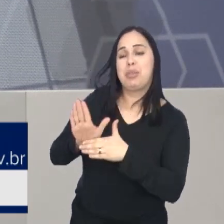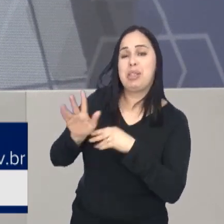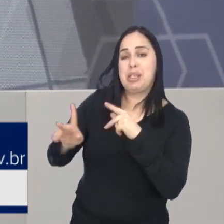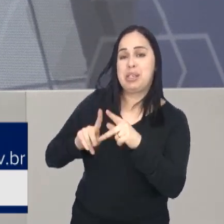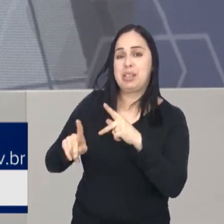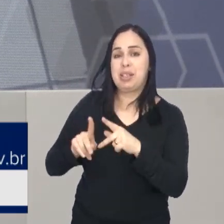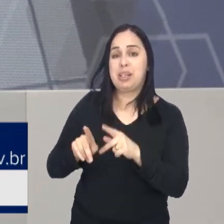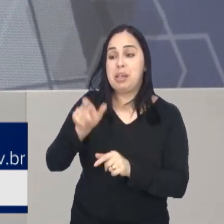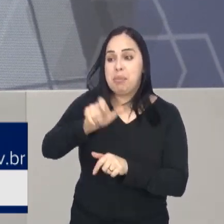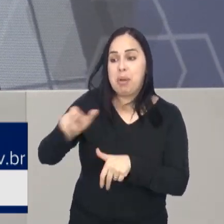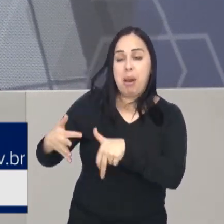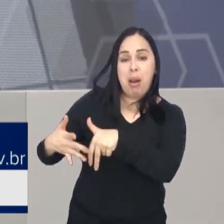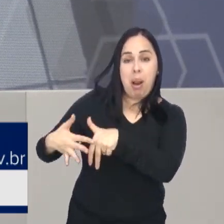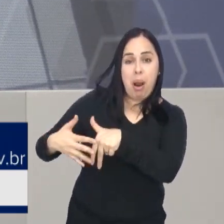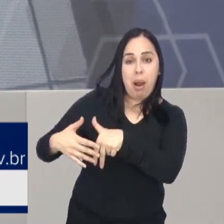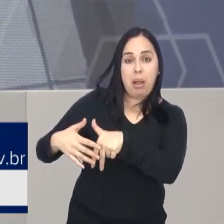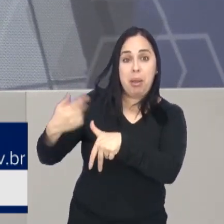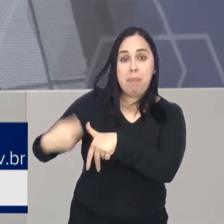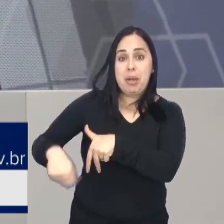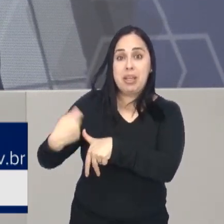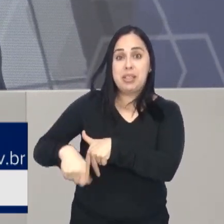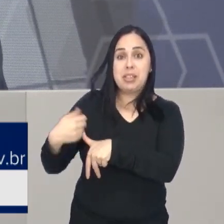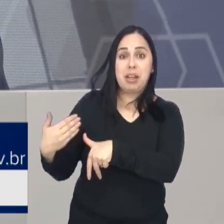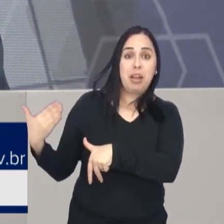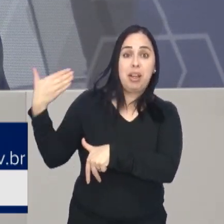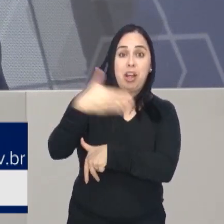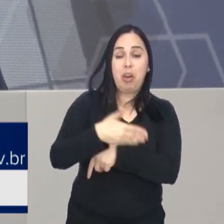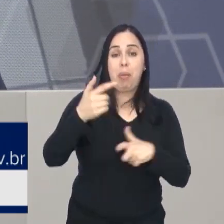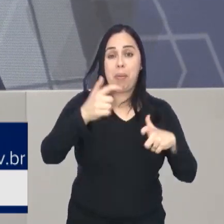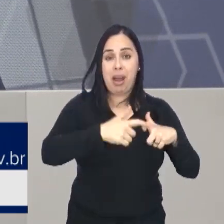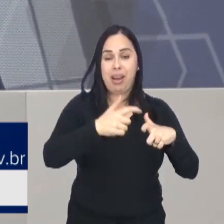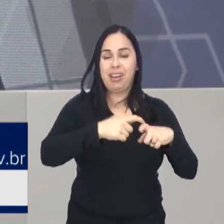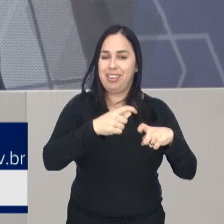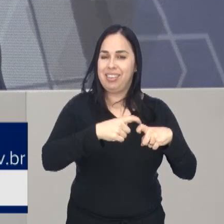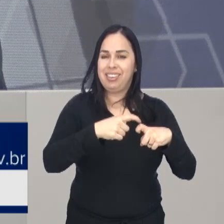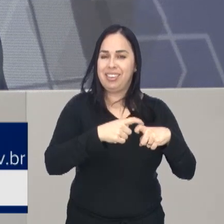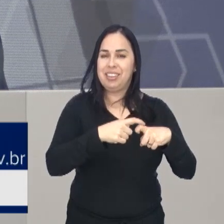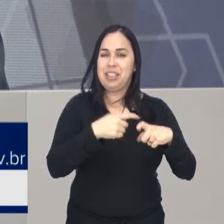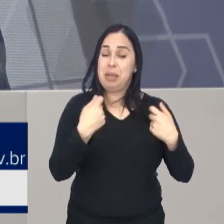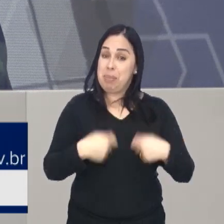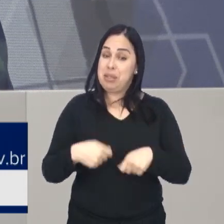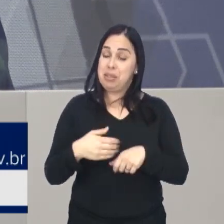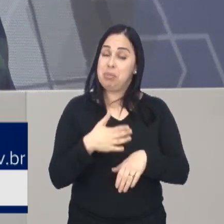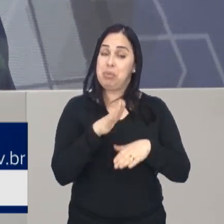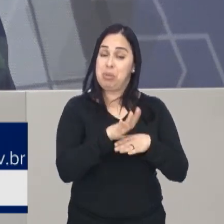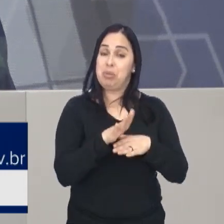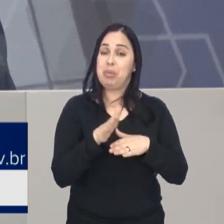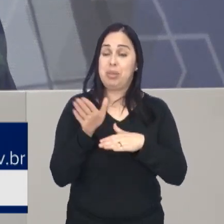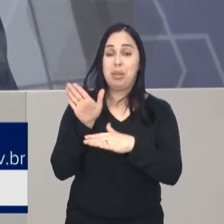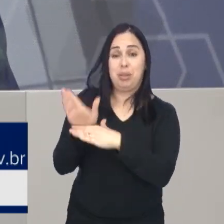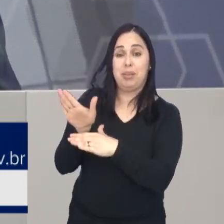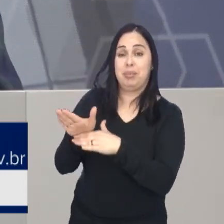todos aqueles pacientes que dependem, que precisam do seu trabalho.